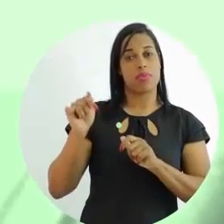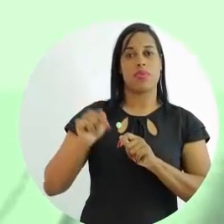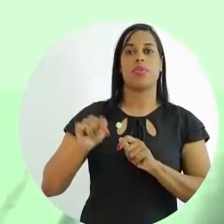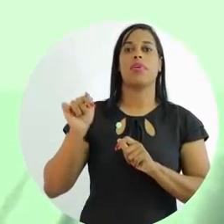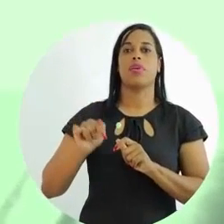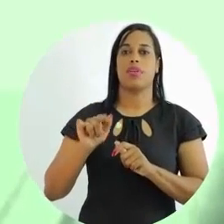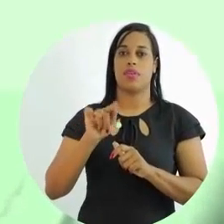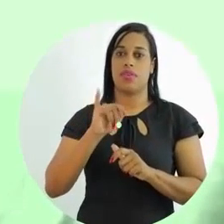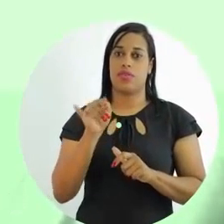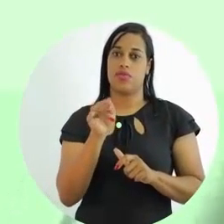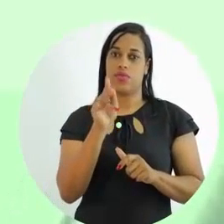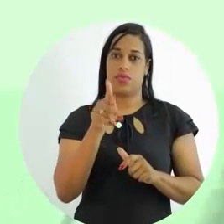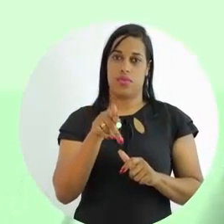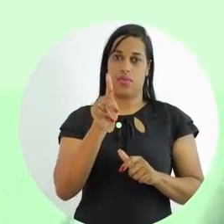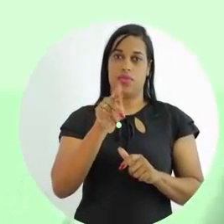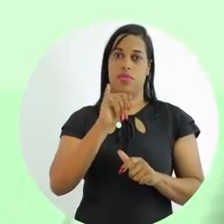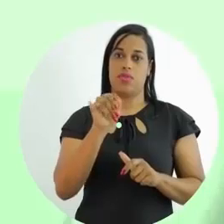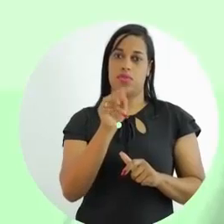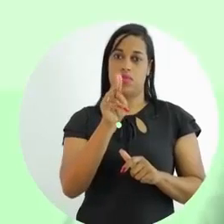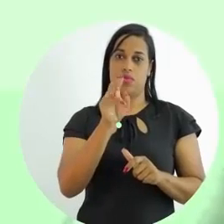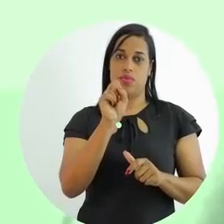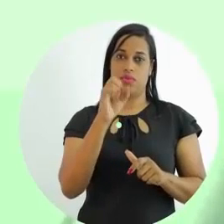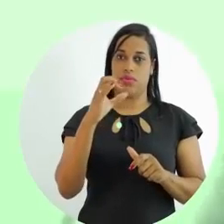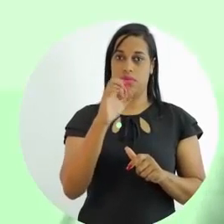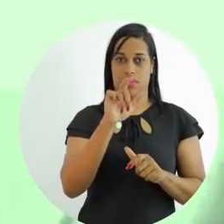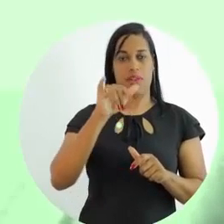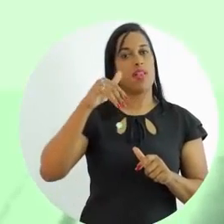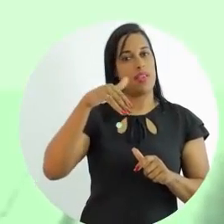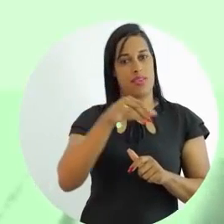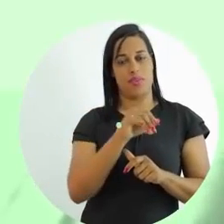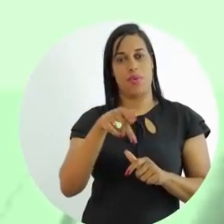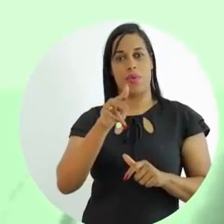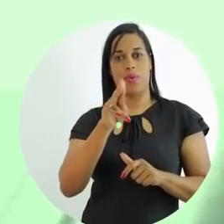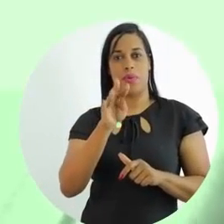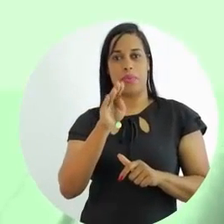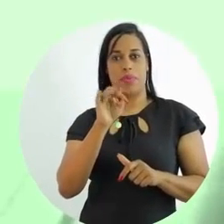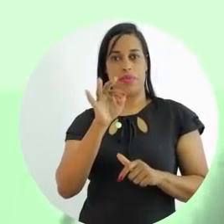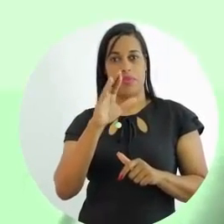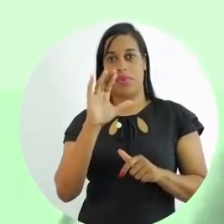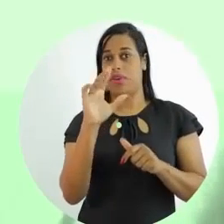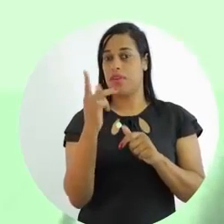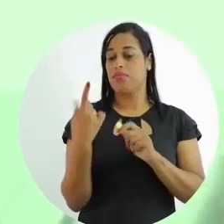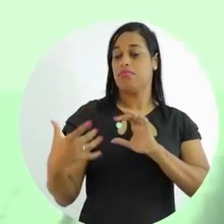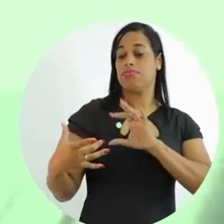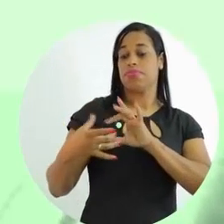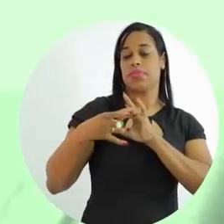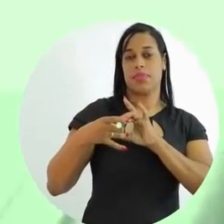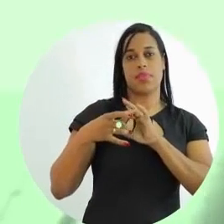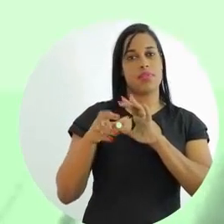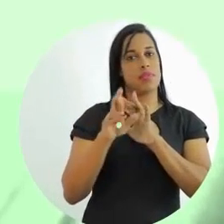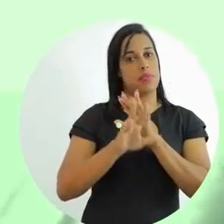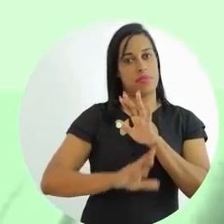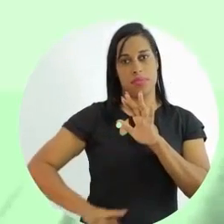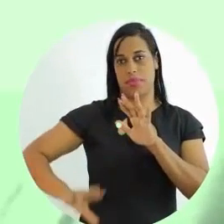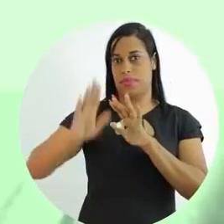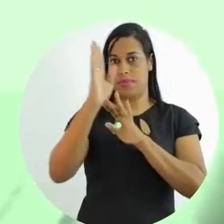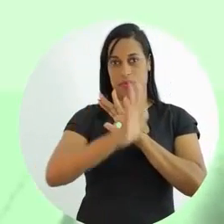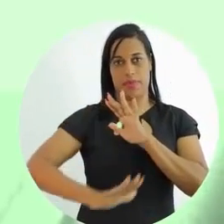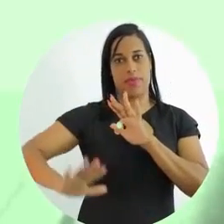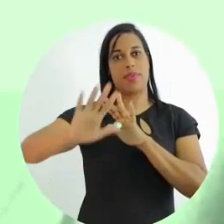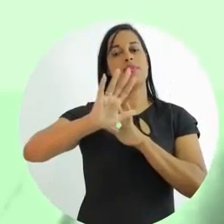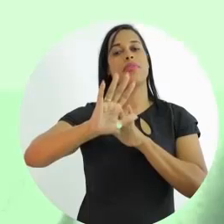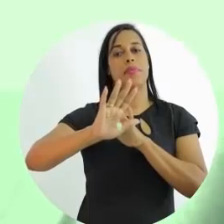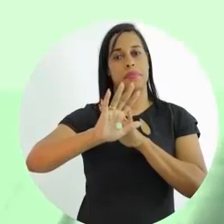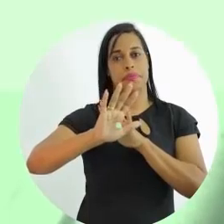expoente, Juscelino Kubitschek, com uma proposta de modernização e de interligação de todo o território nacional.